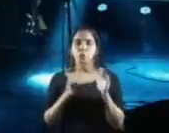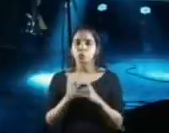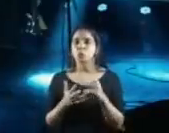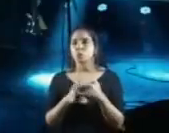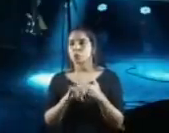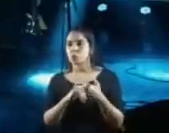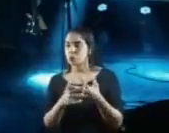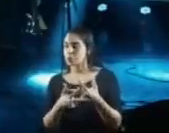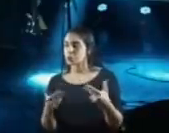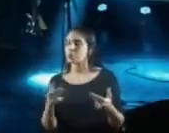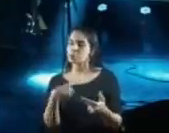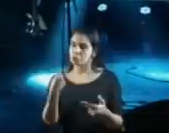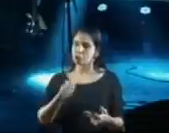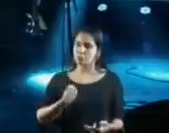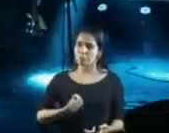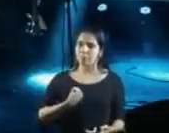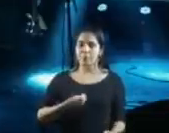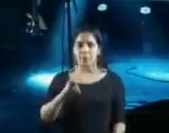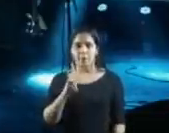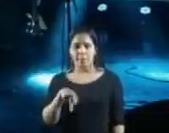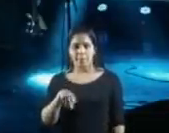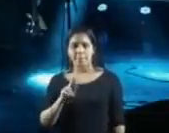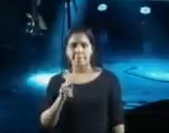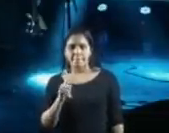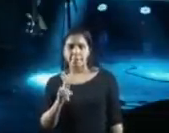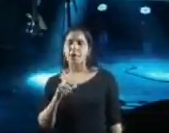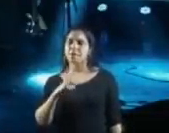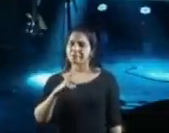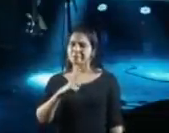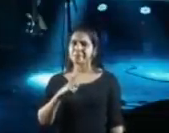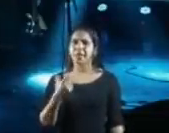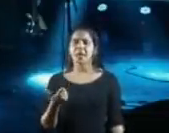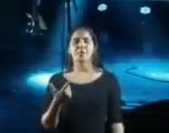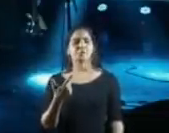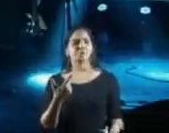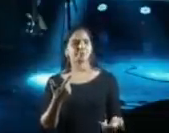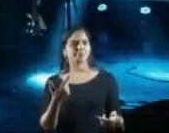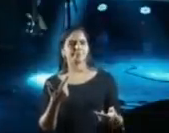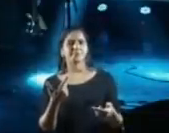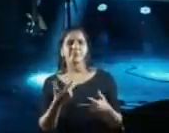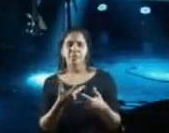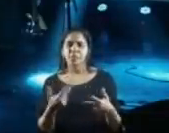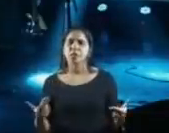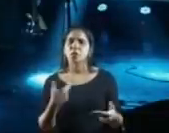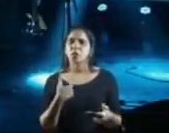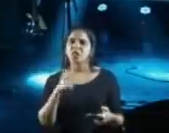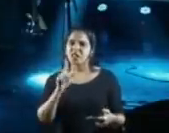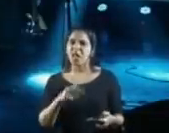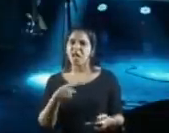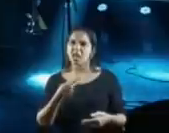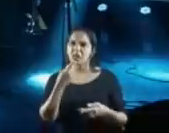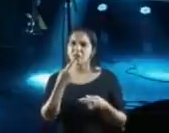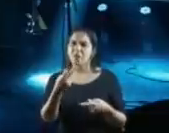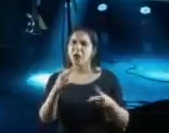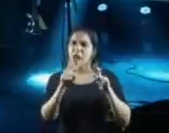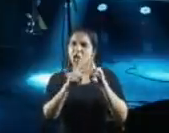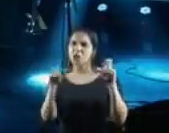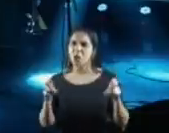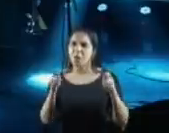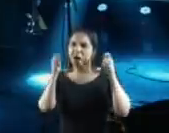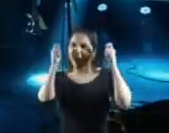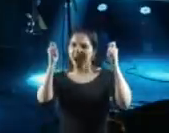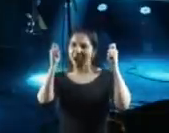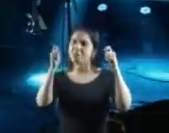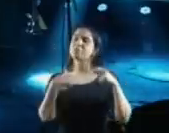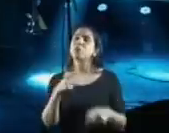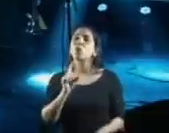está vivendo, o punk tem muito essa ligação também de ser uma voz de protesto, né? Qual você acha